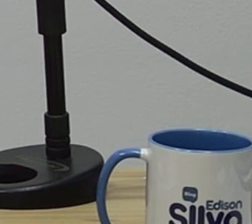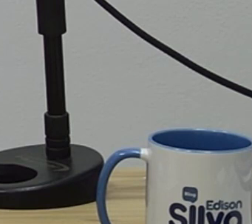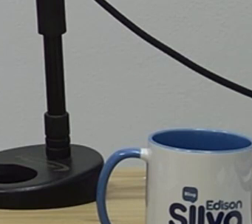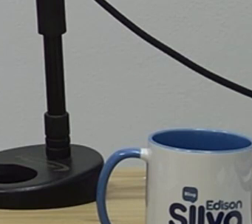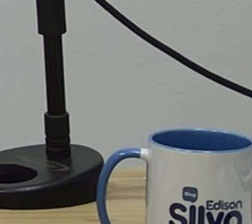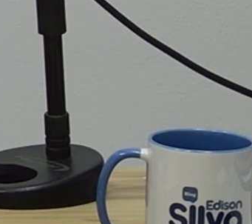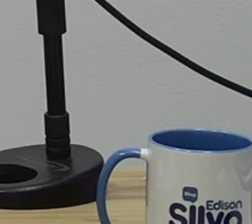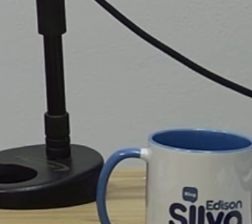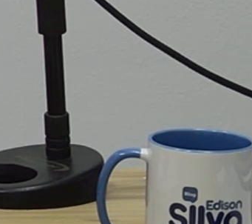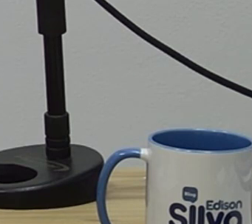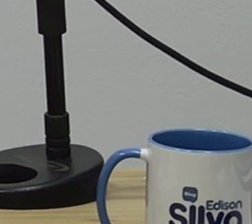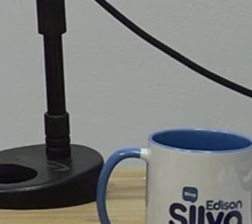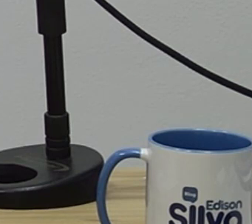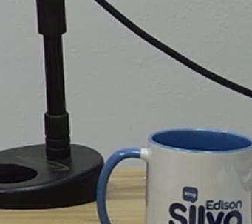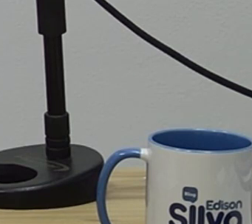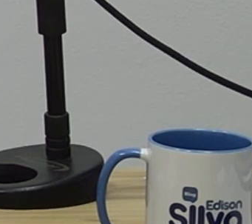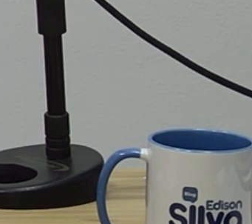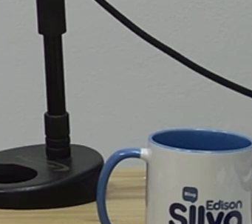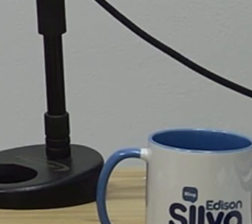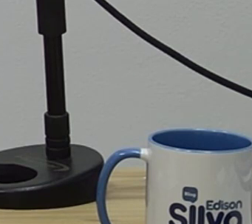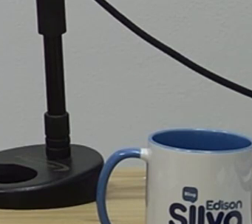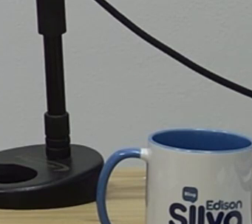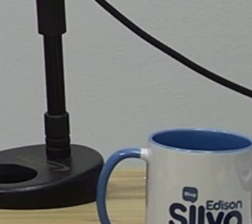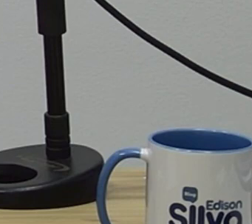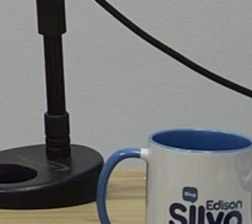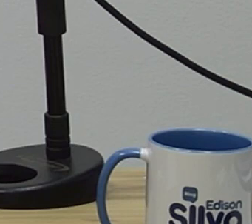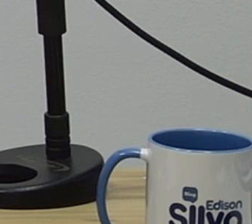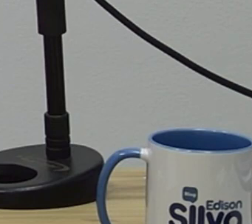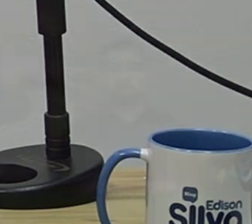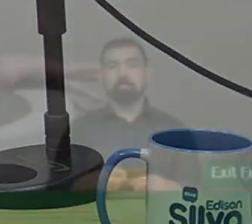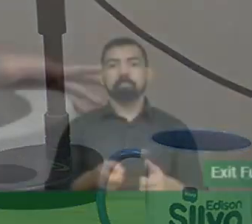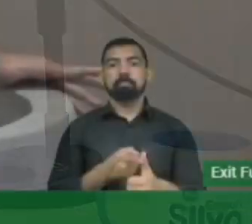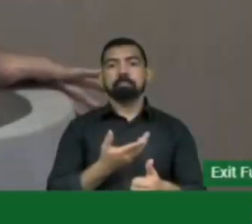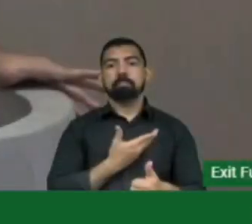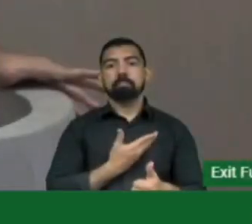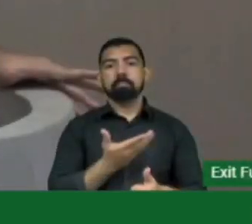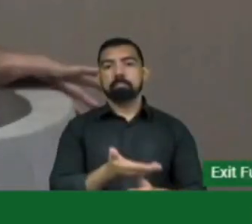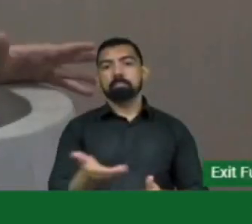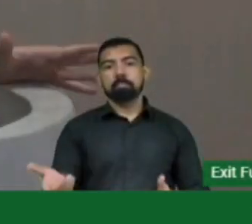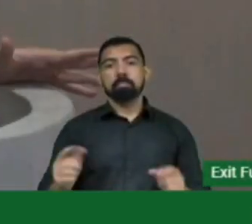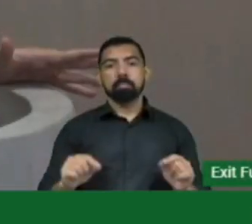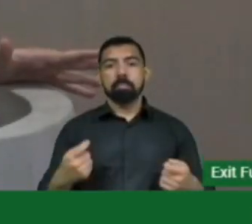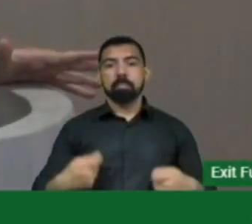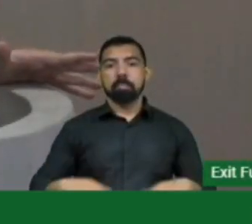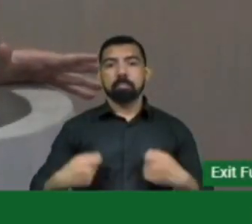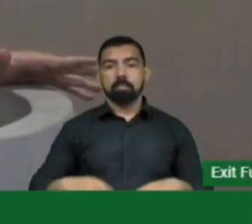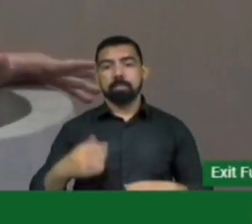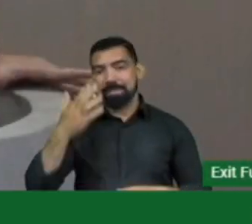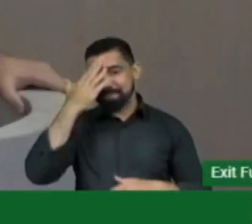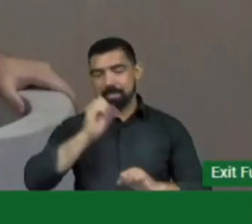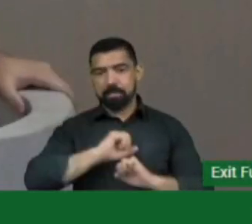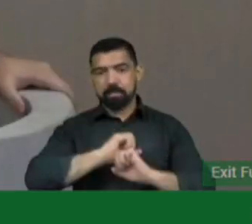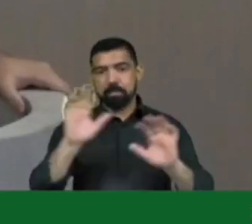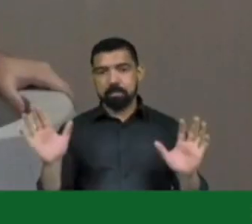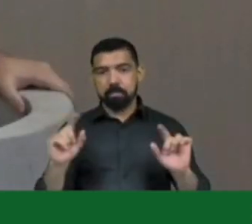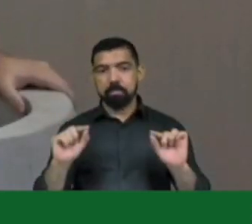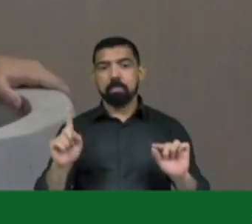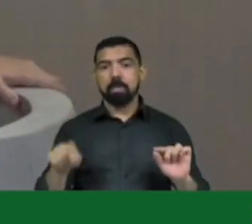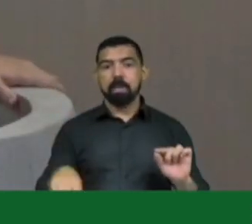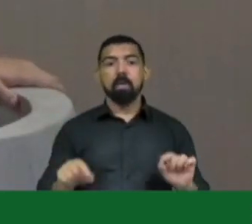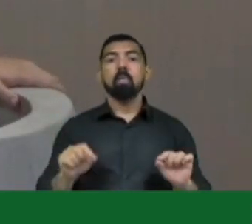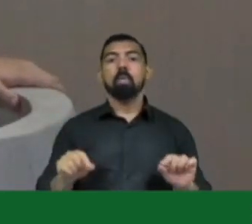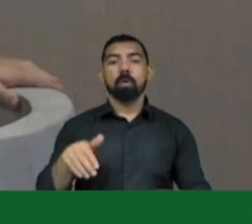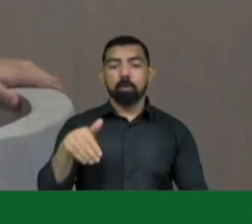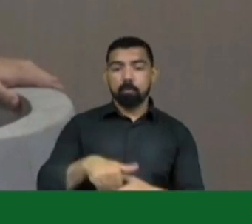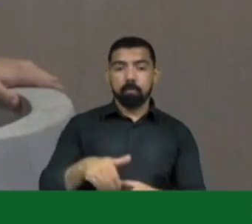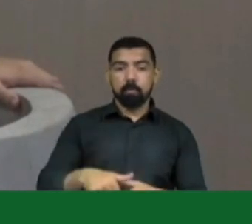Mota. Vamos ouvir o que disse o deputado Carmelo Neto. Preciso que a gente deixe claro o que é que está sendo votado